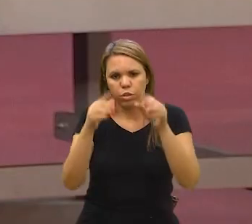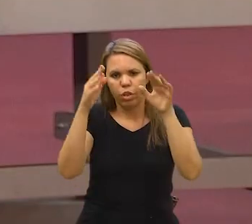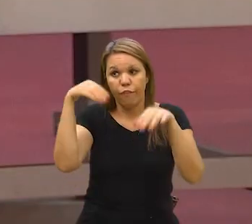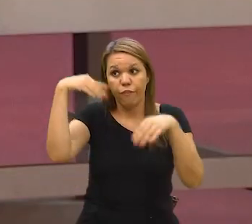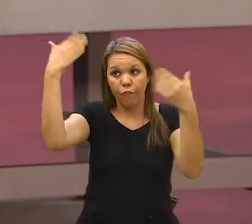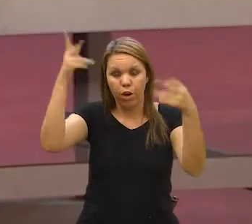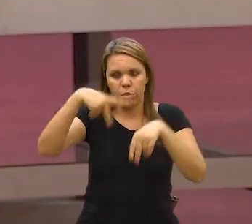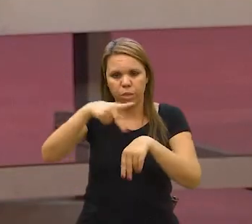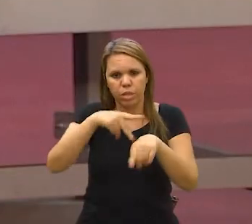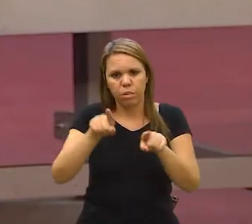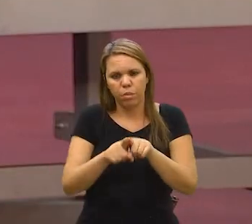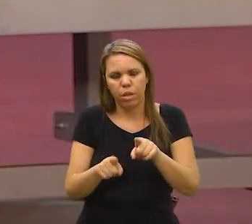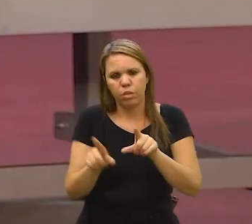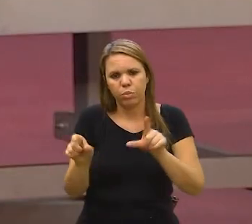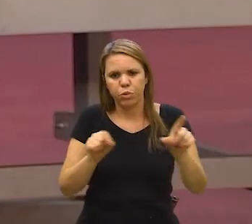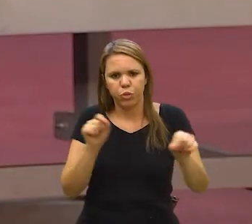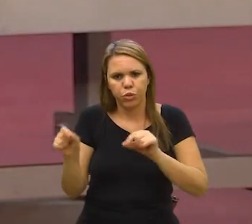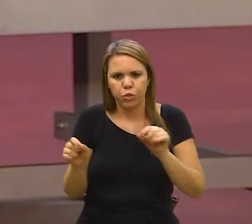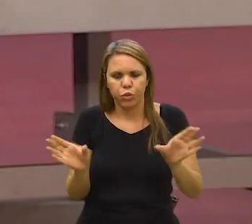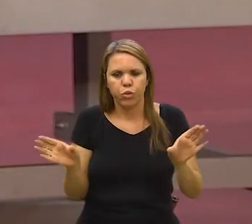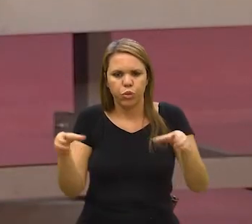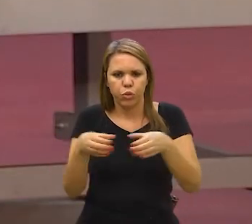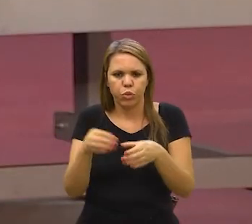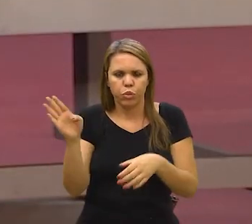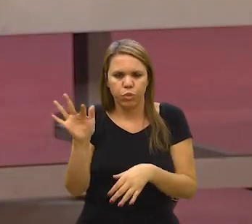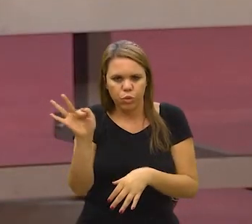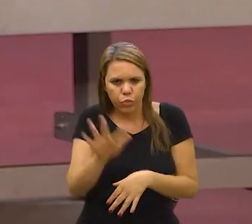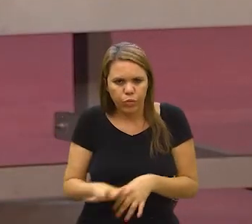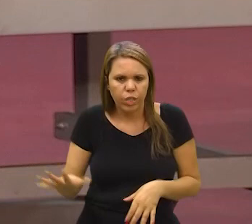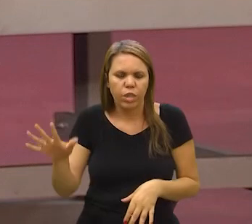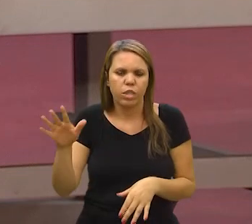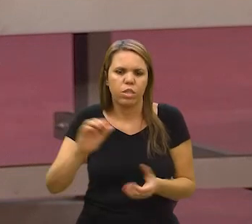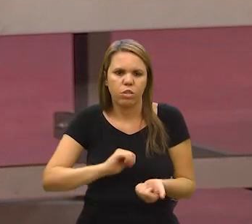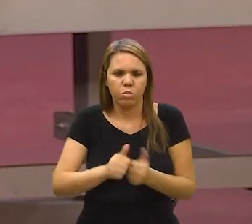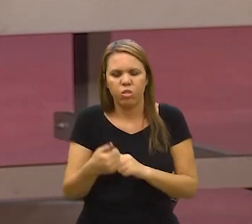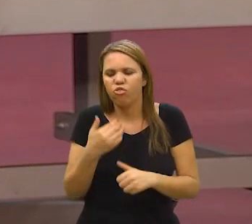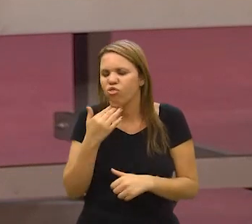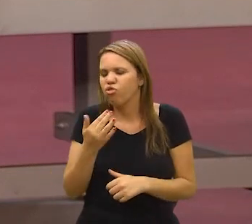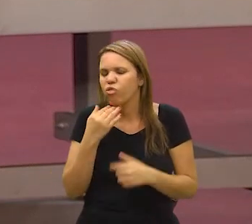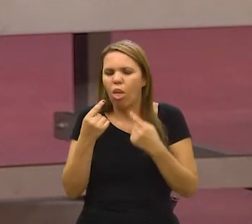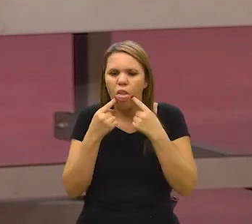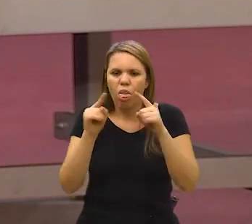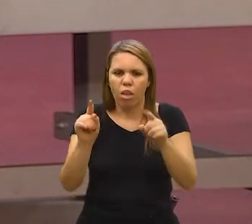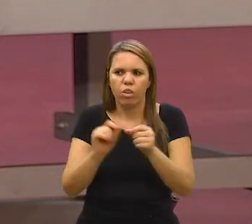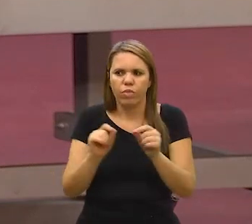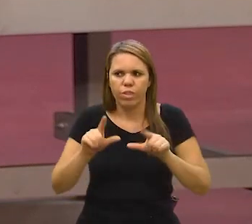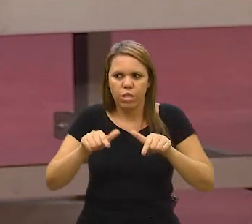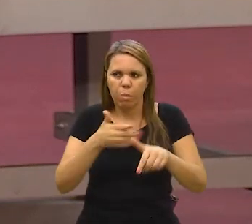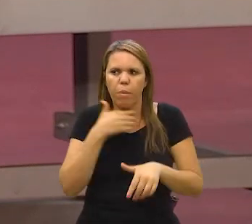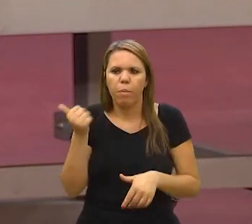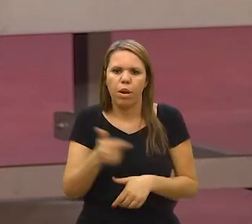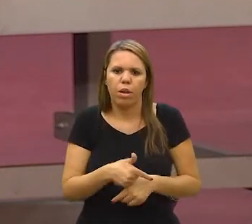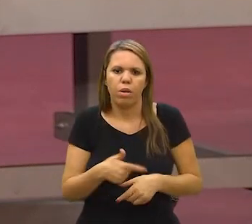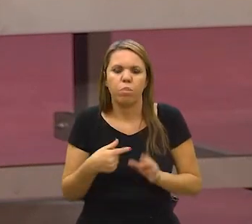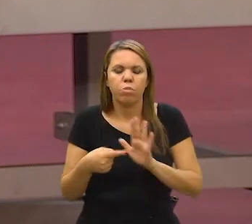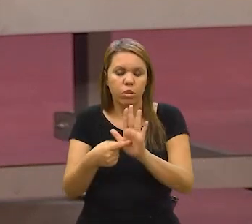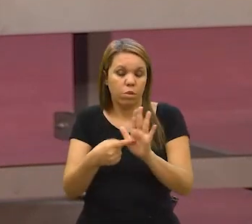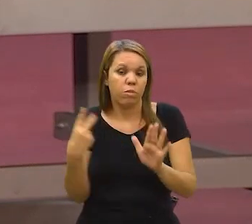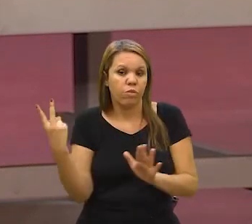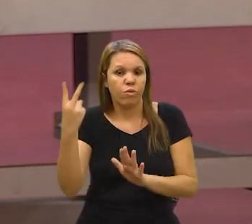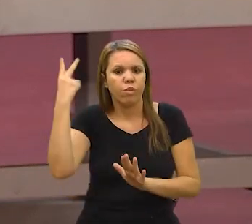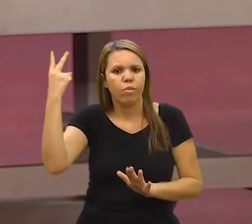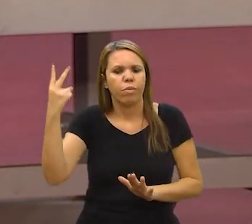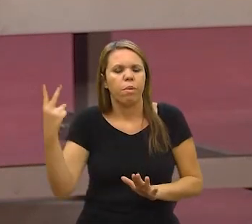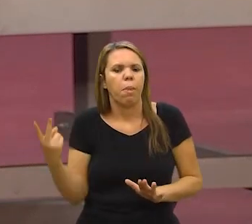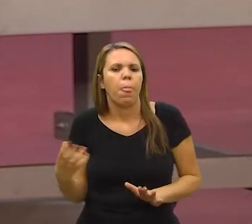Mas é como eu te disse, são opções da confederação e não adianta eu reclamar, eu falar isso aqui. Eu tenho que fazer o meu melhor e mostrar